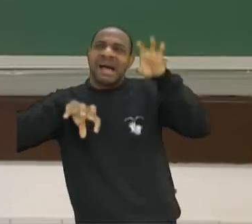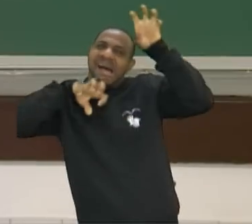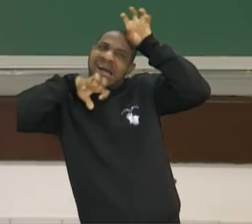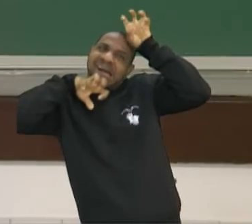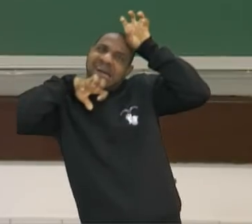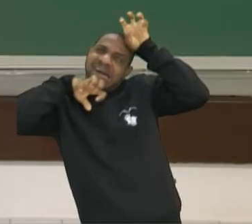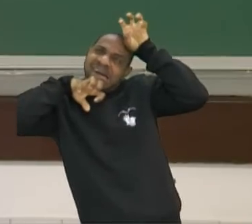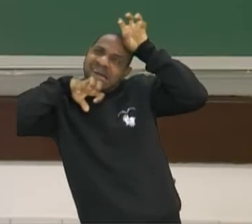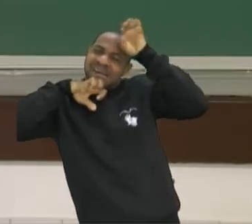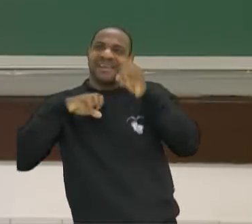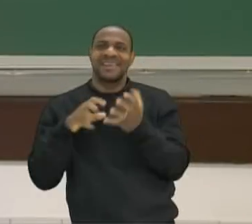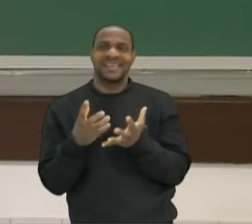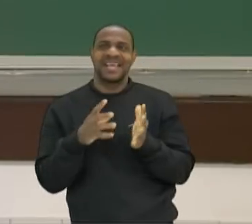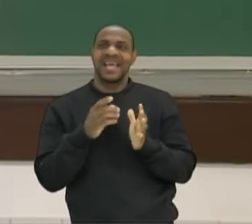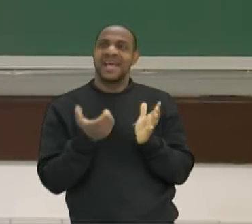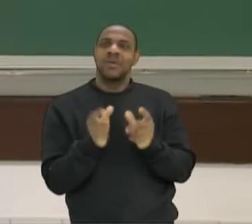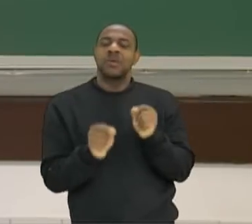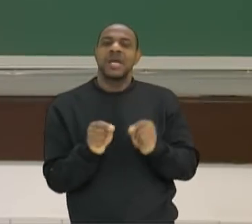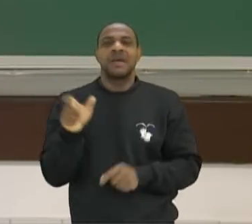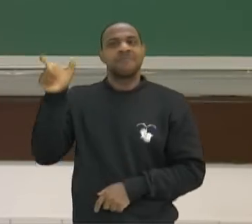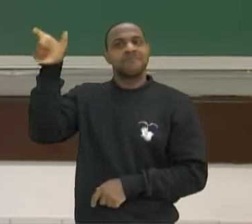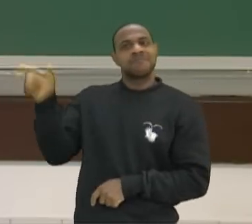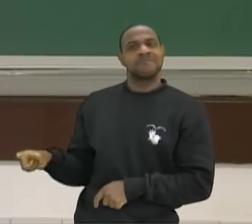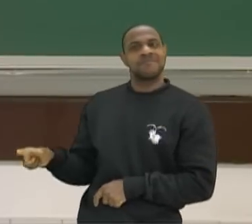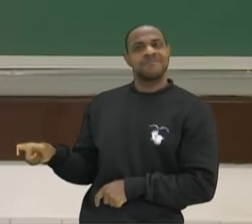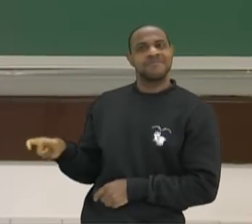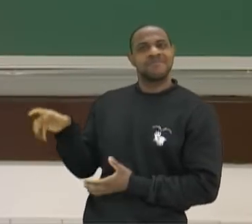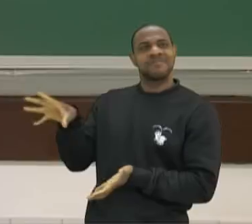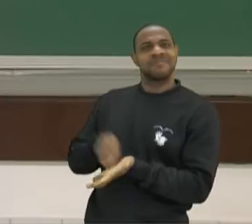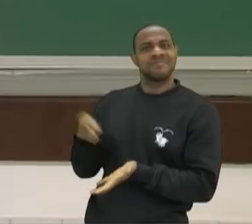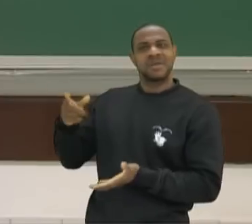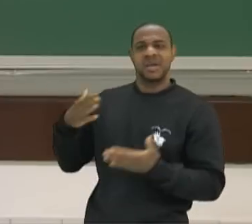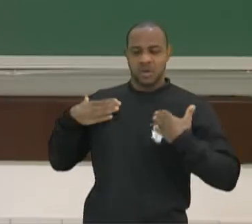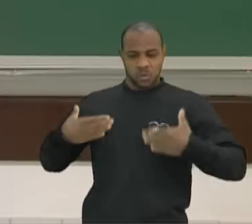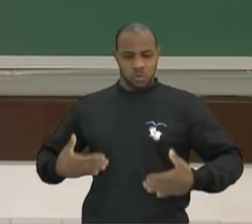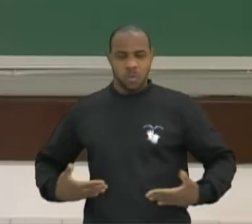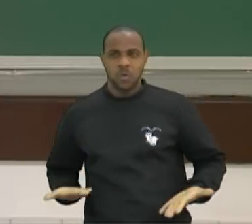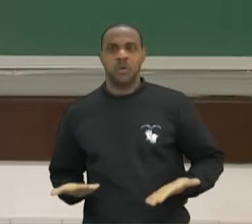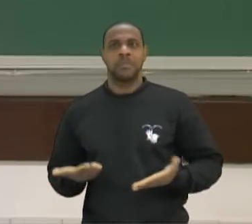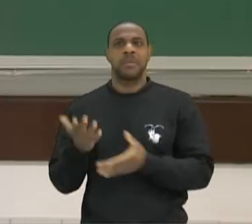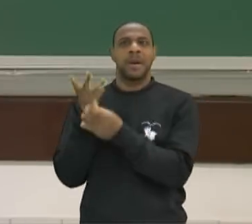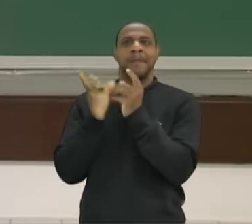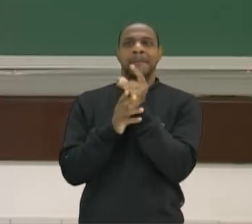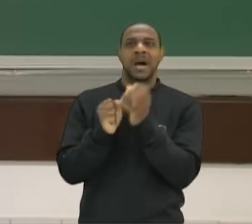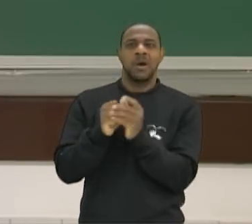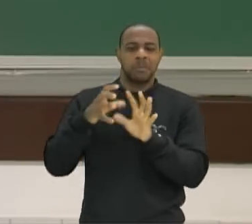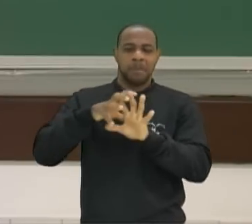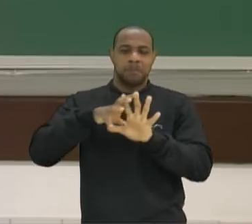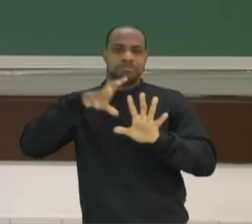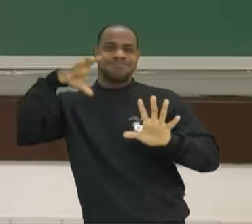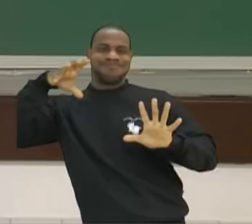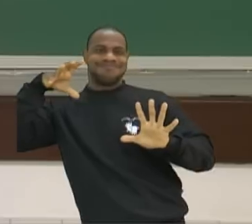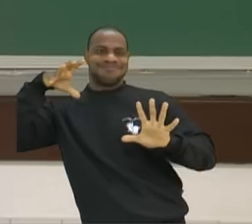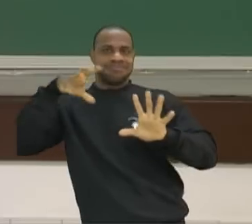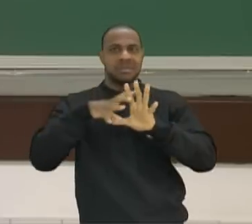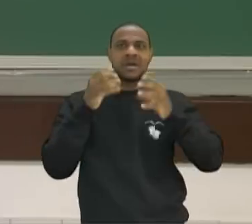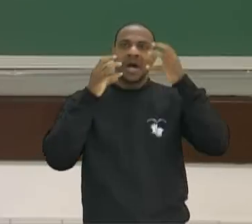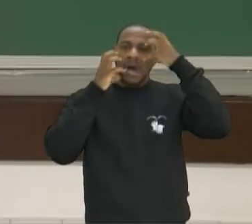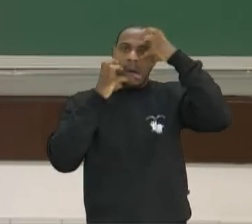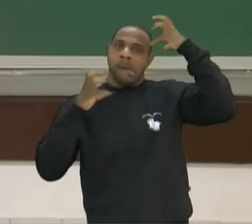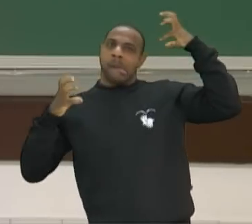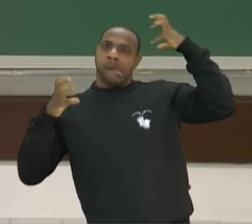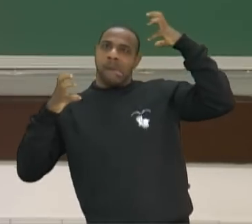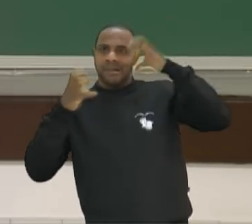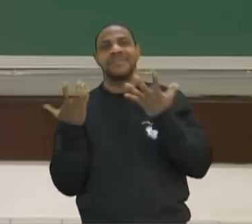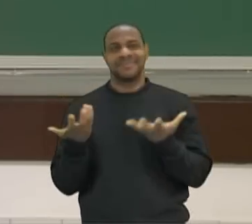certas características, né? Pode ser até uma parte do corpo, ok? Para colocar aquele efeito cômico, não é